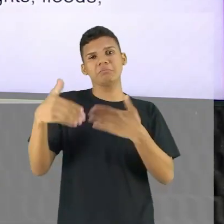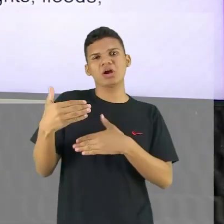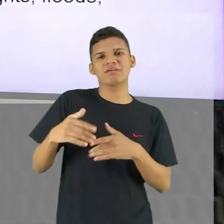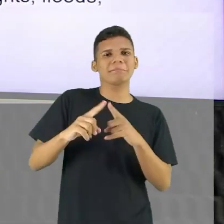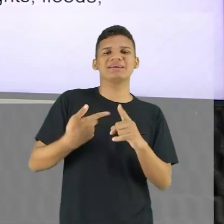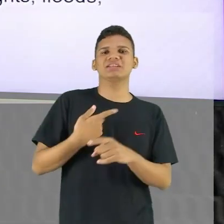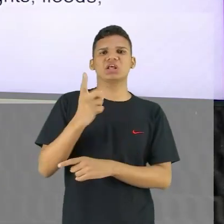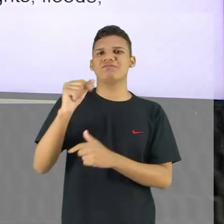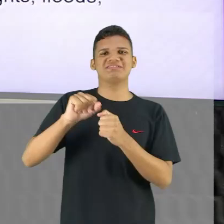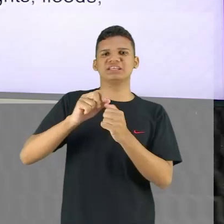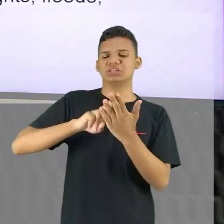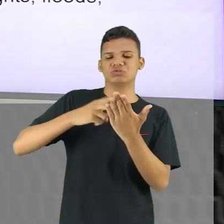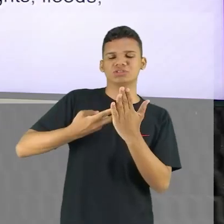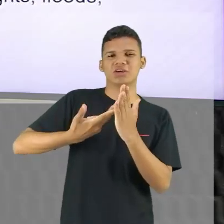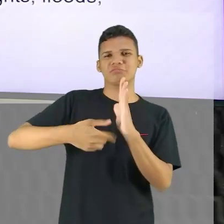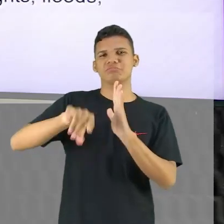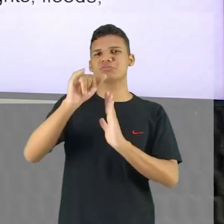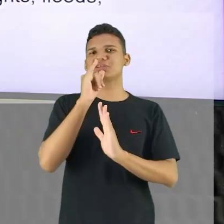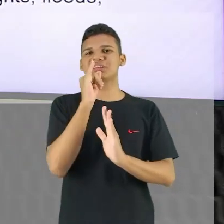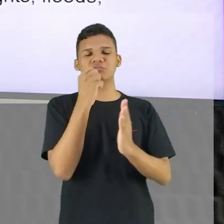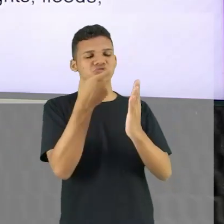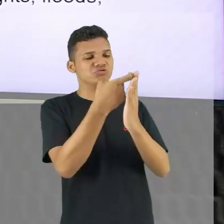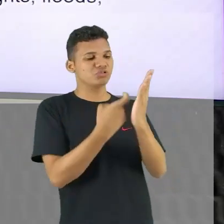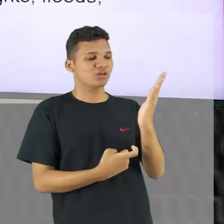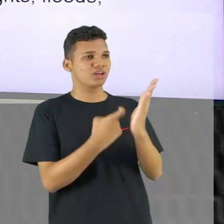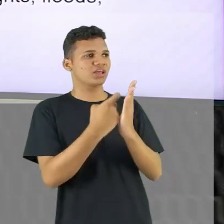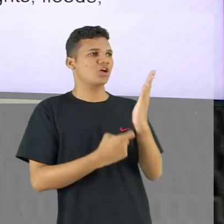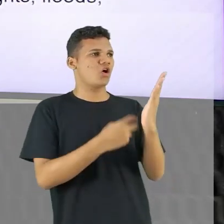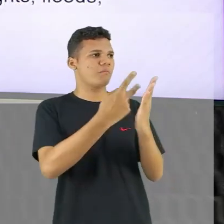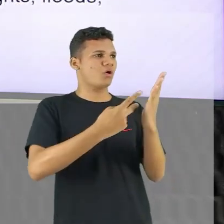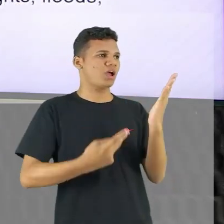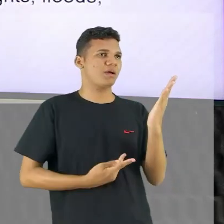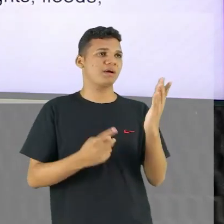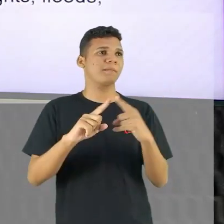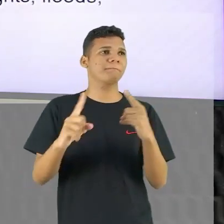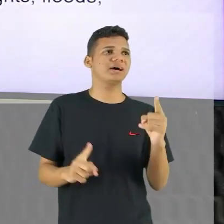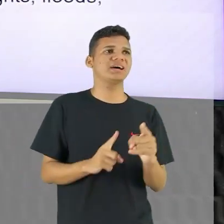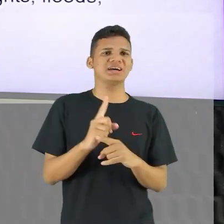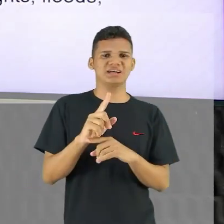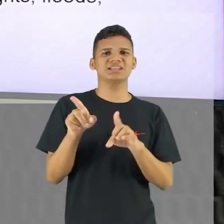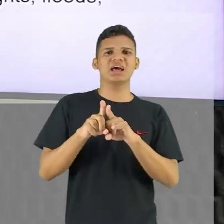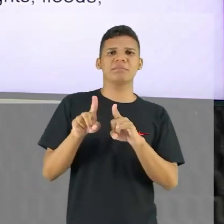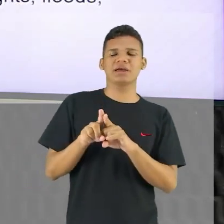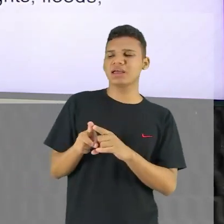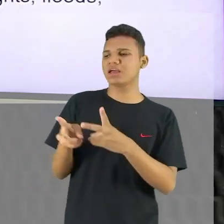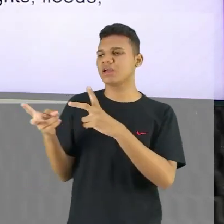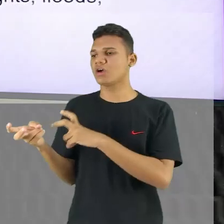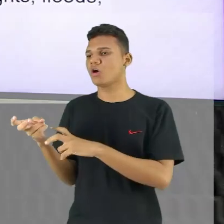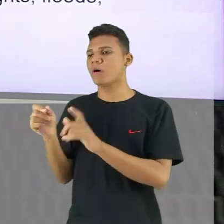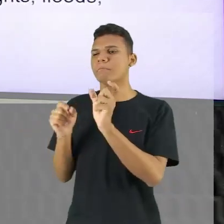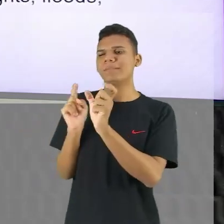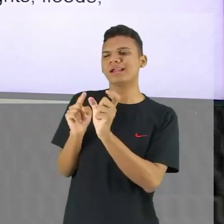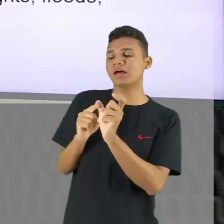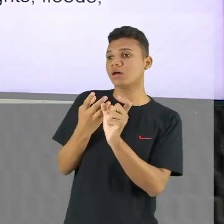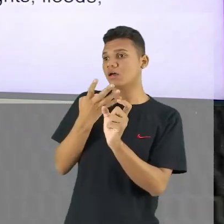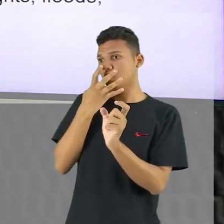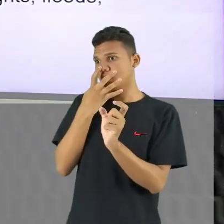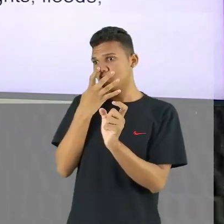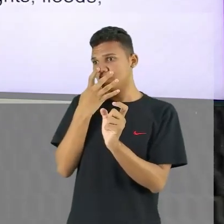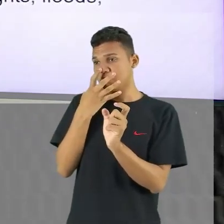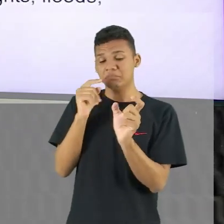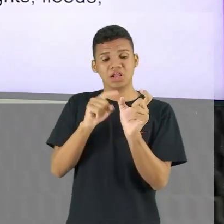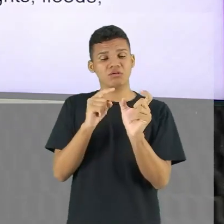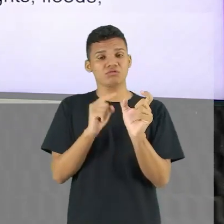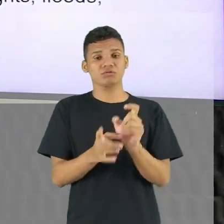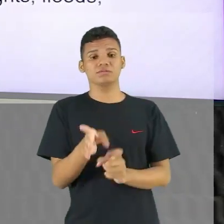não faz a tradução toda do texto, você não vai traduzir o poema inteiro, mas você vai pegar palavras que te chamam a atenção, palavras que você